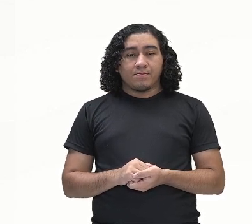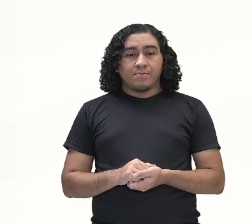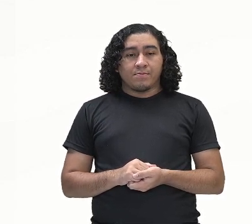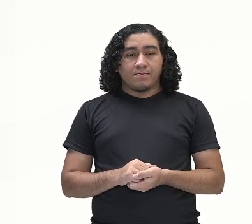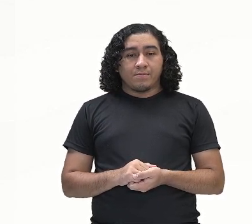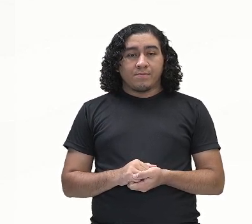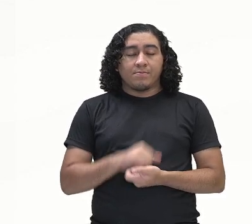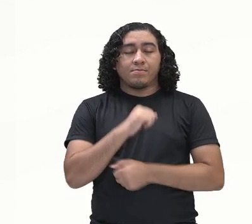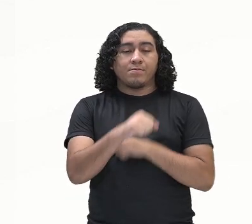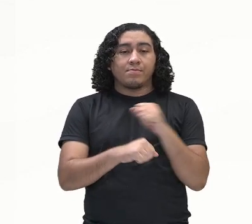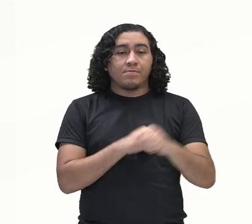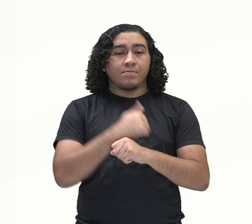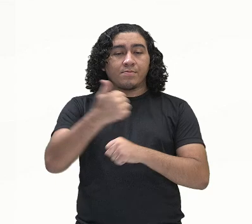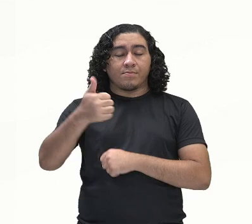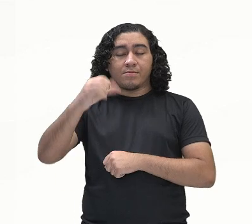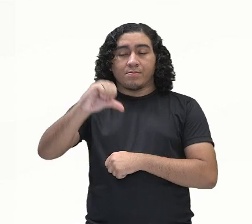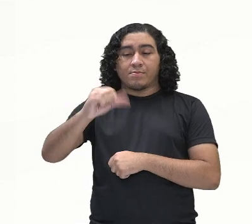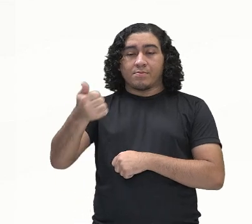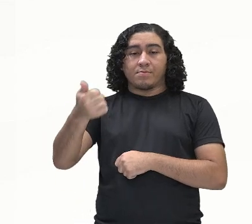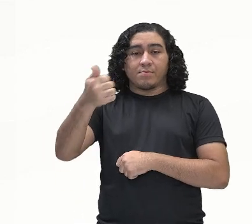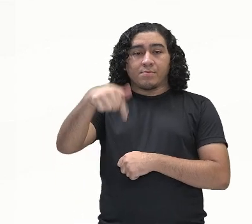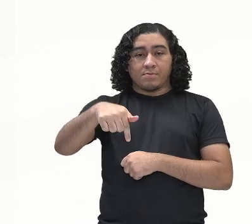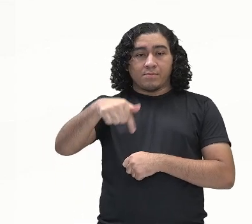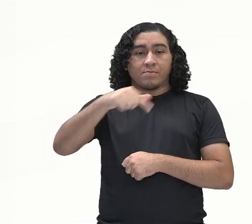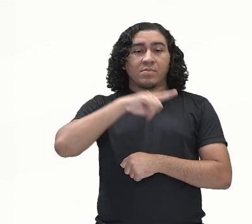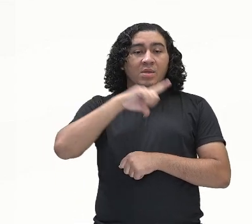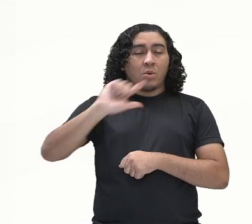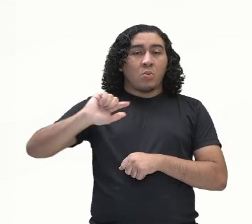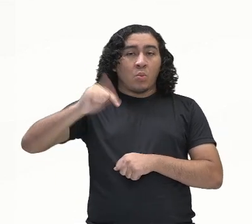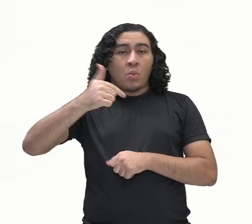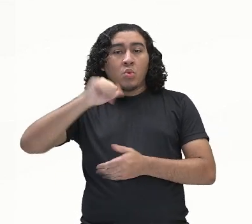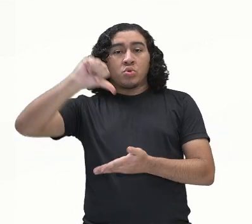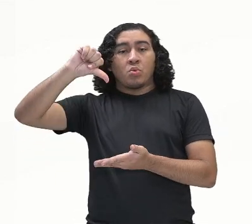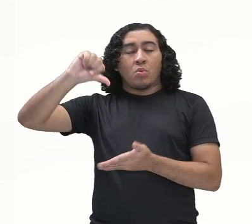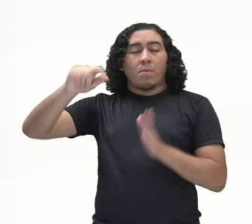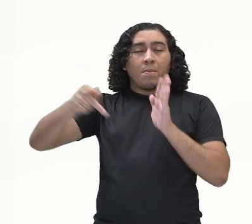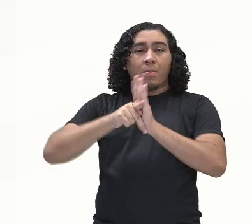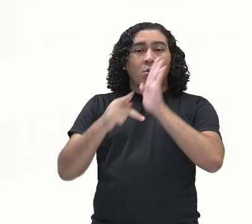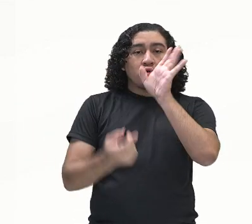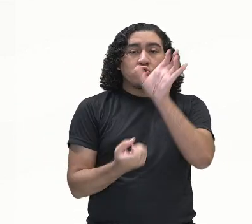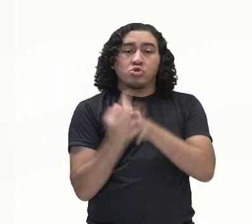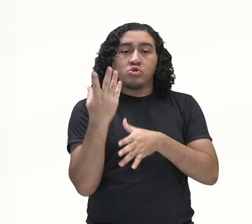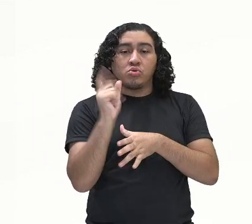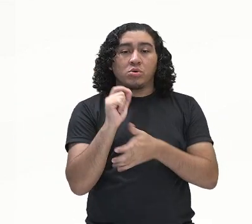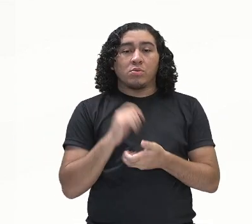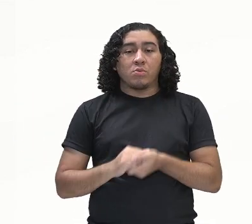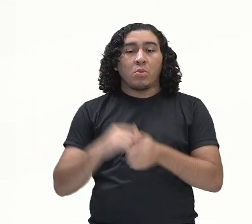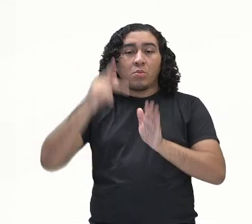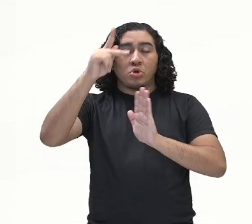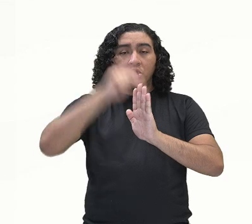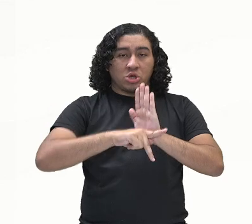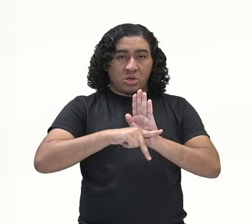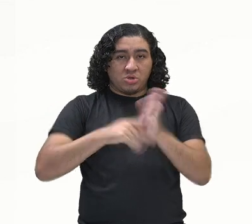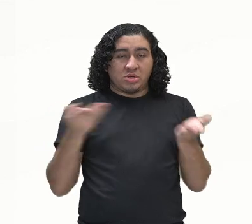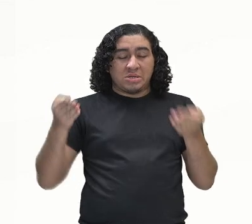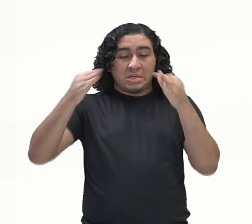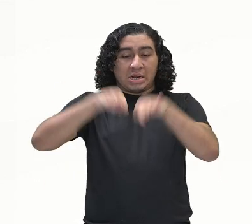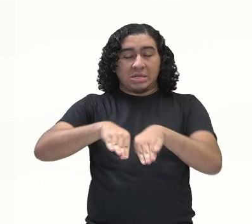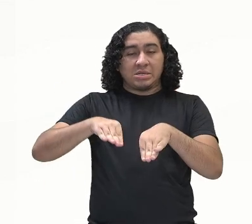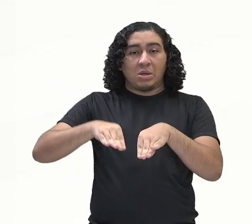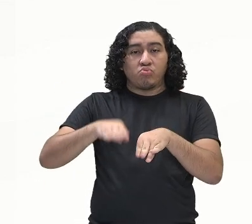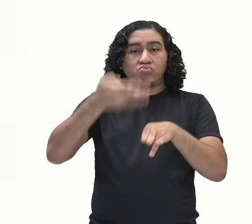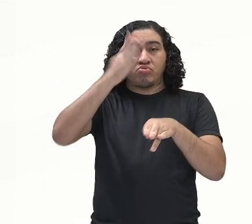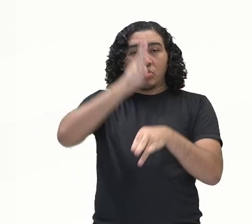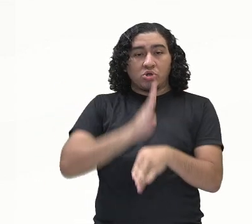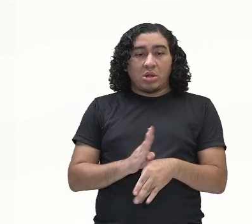em 1917, a gente tem também aqui um outro marco, que surge o Programa de Integração Nacional, que ficou conhecido aqui